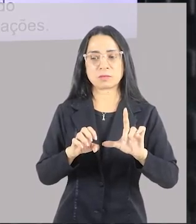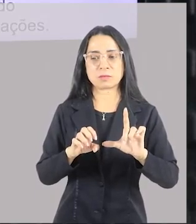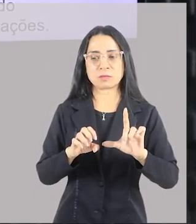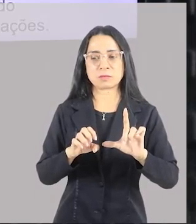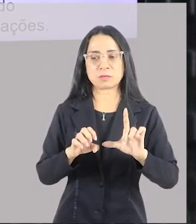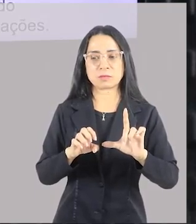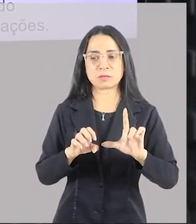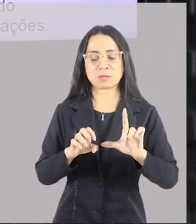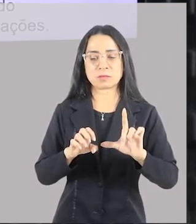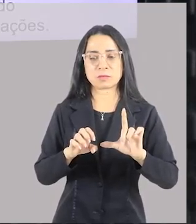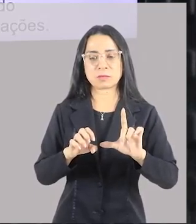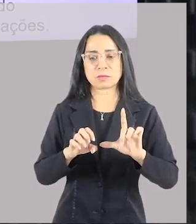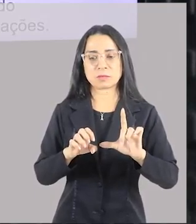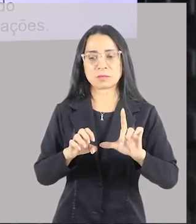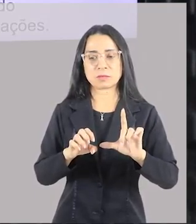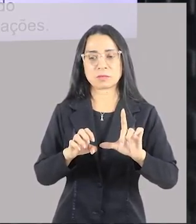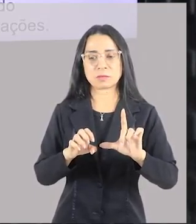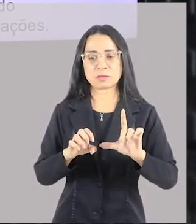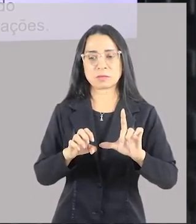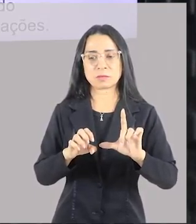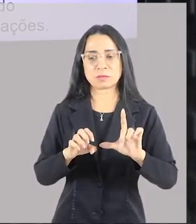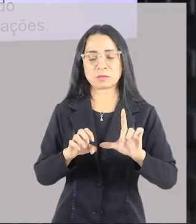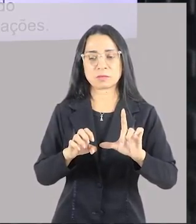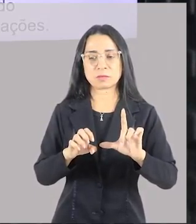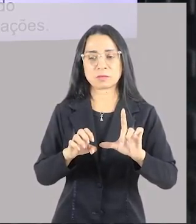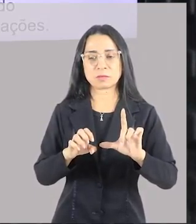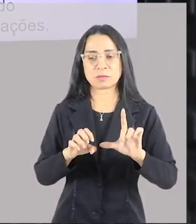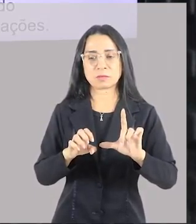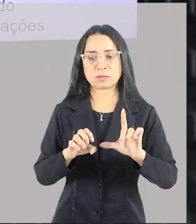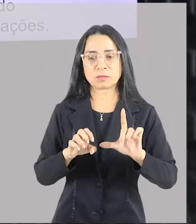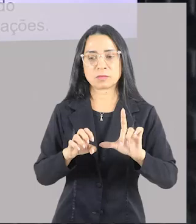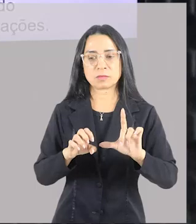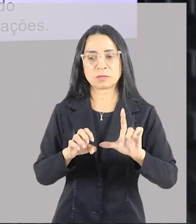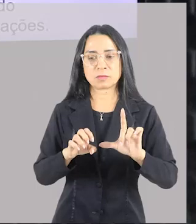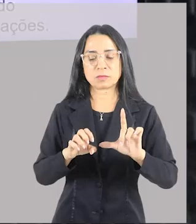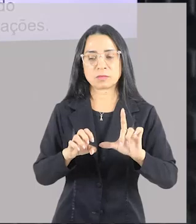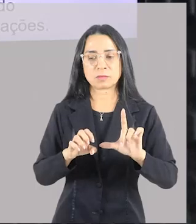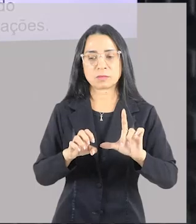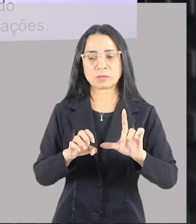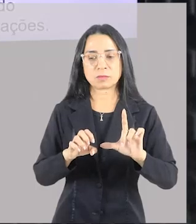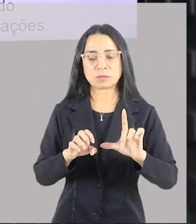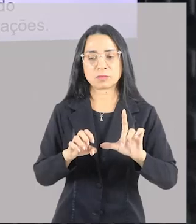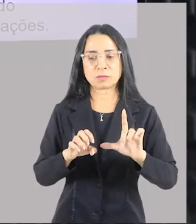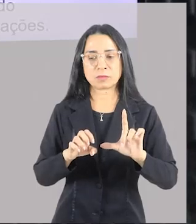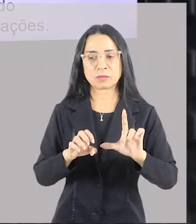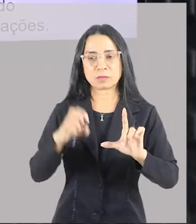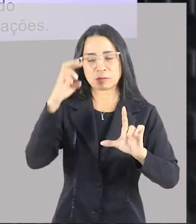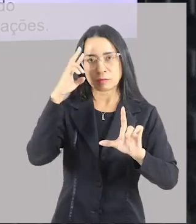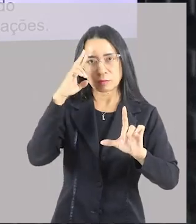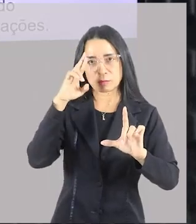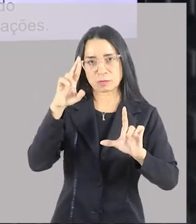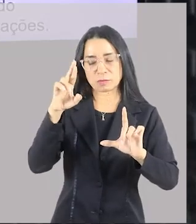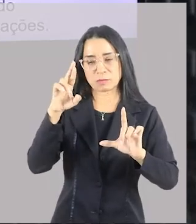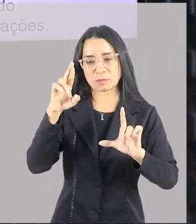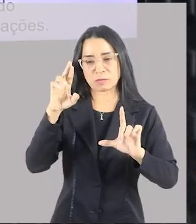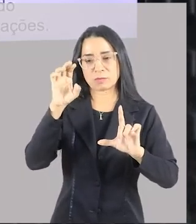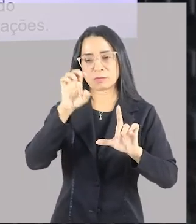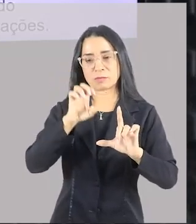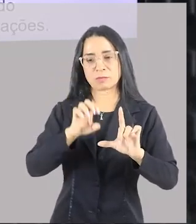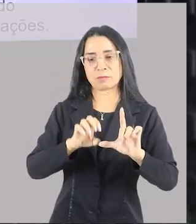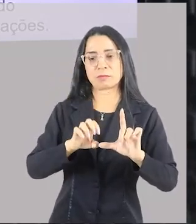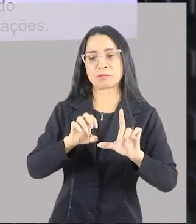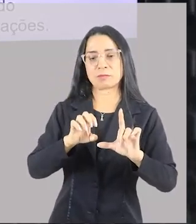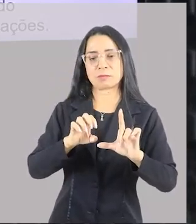em obediência estrita às determinações do seu superior hierárquico, do seu chefe,